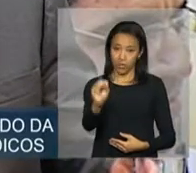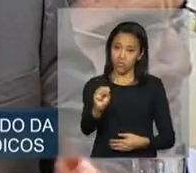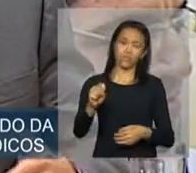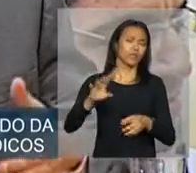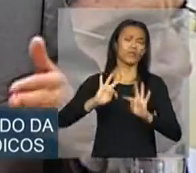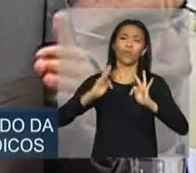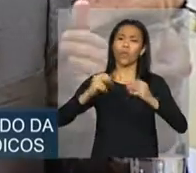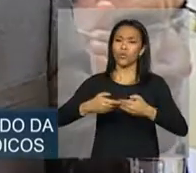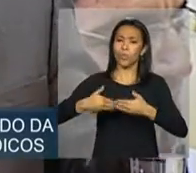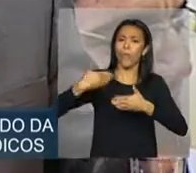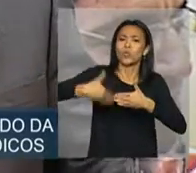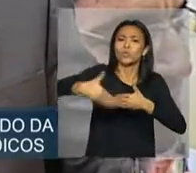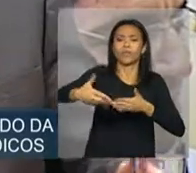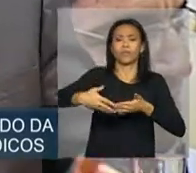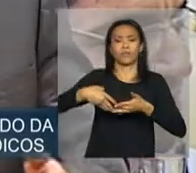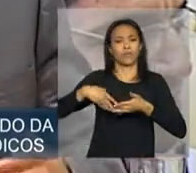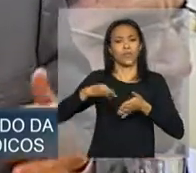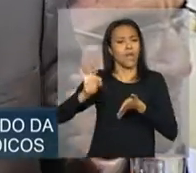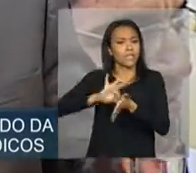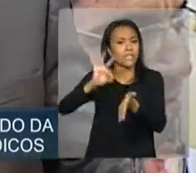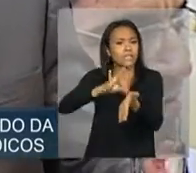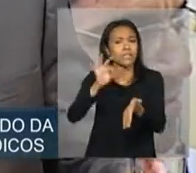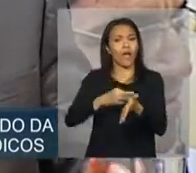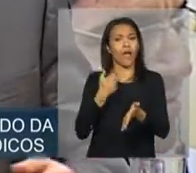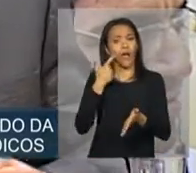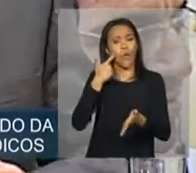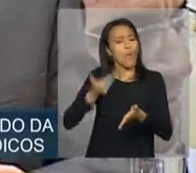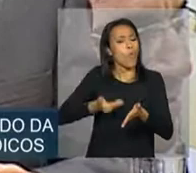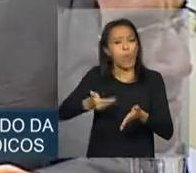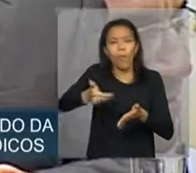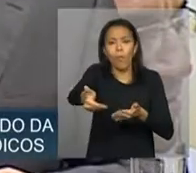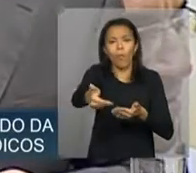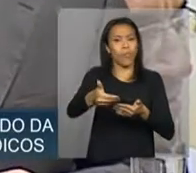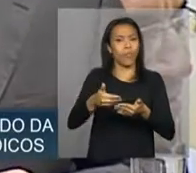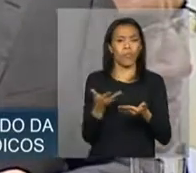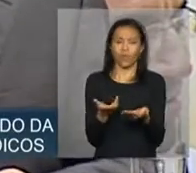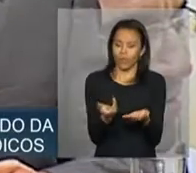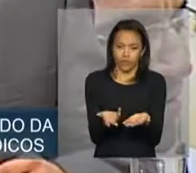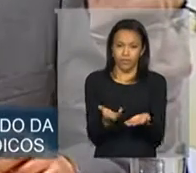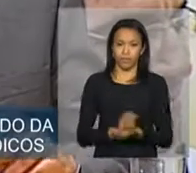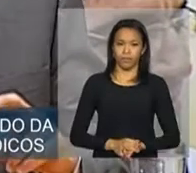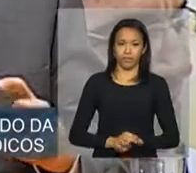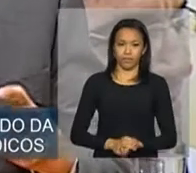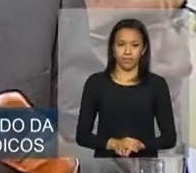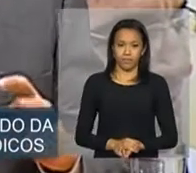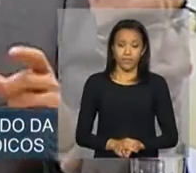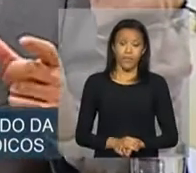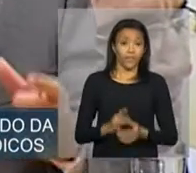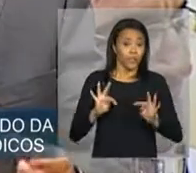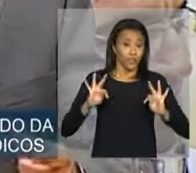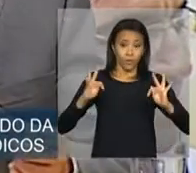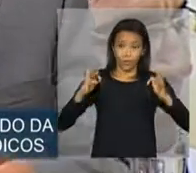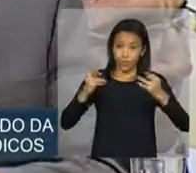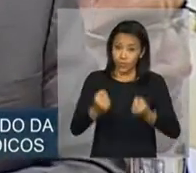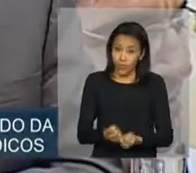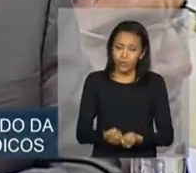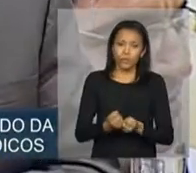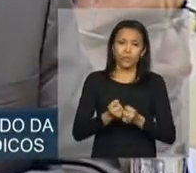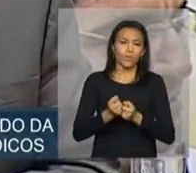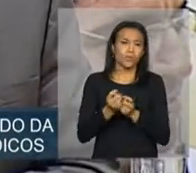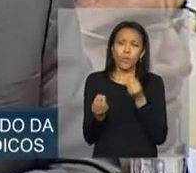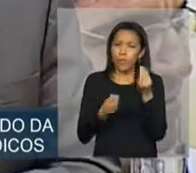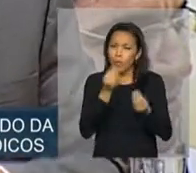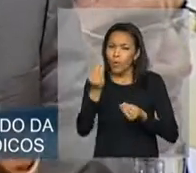inscrição no dia a dia da normatização Foi estabelecido um tipo